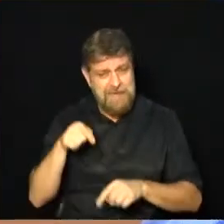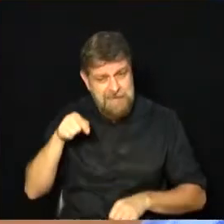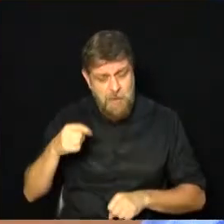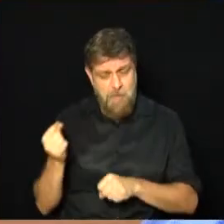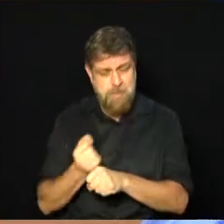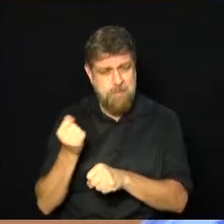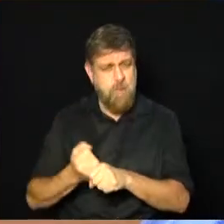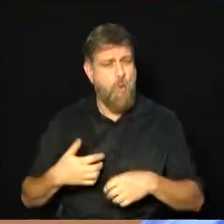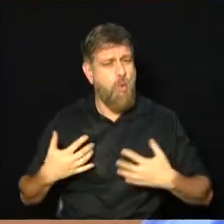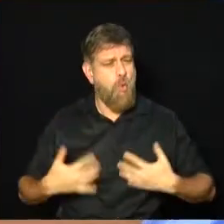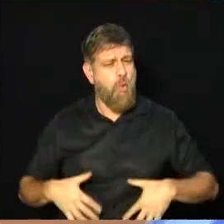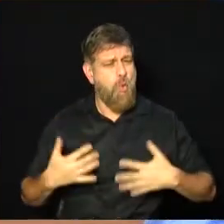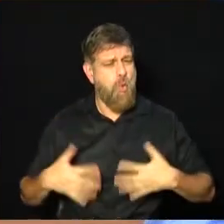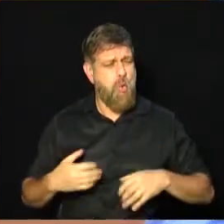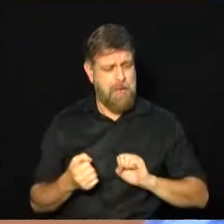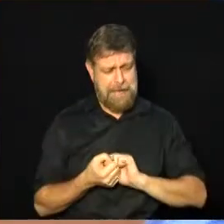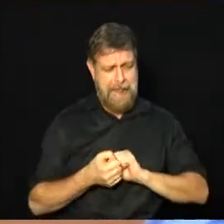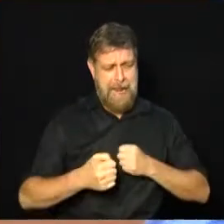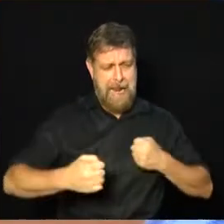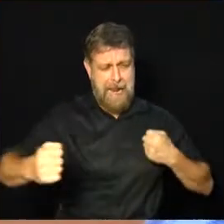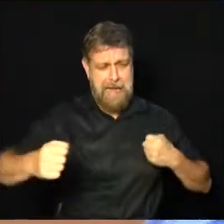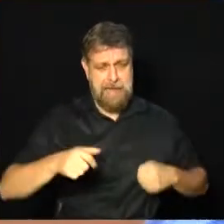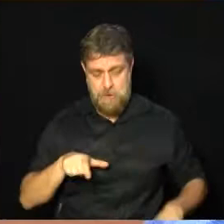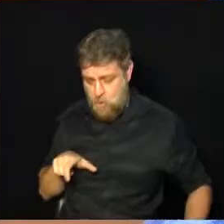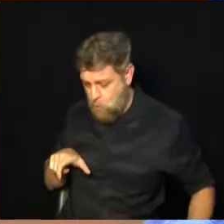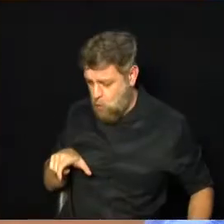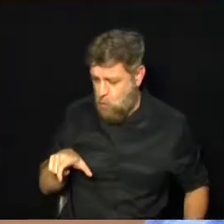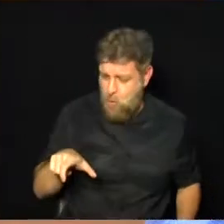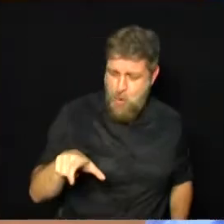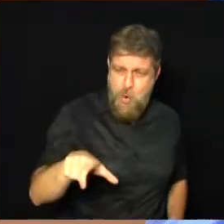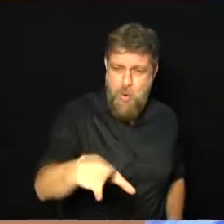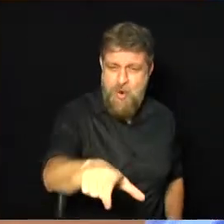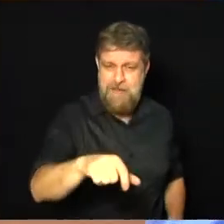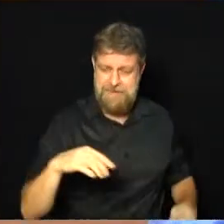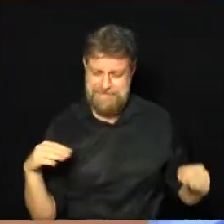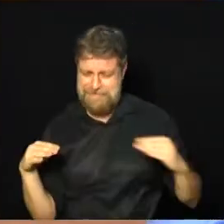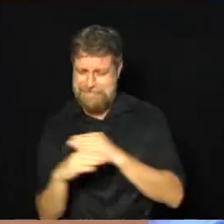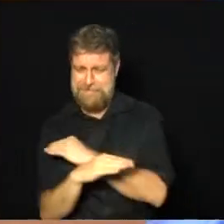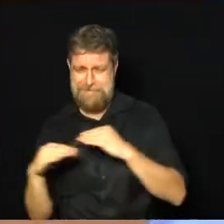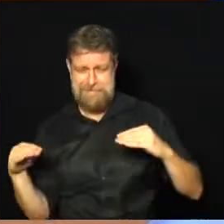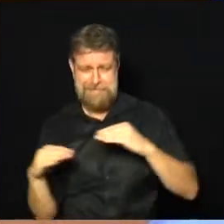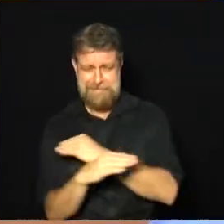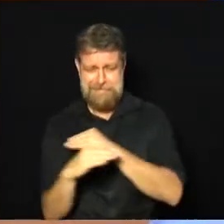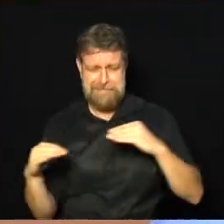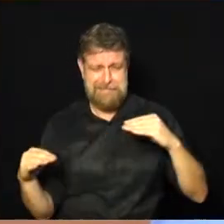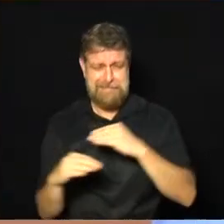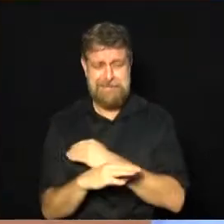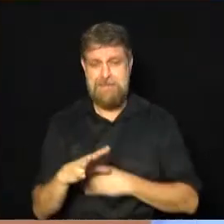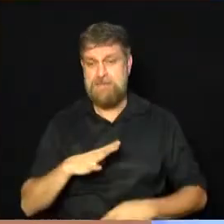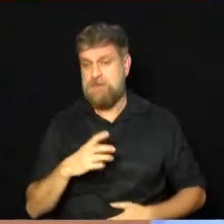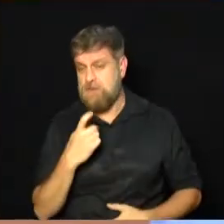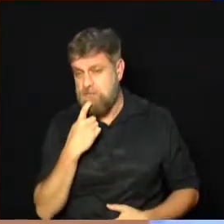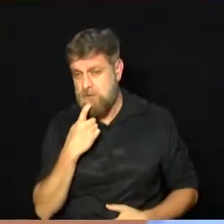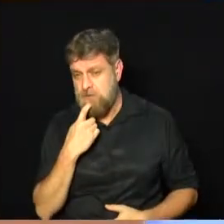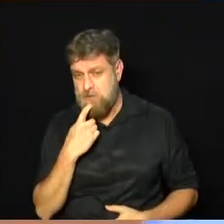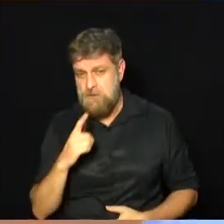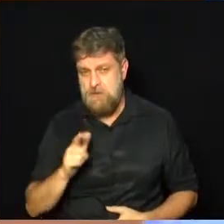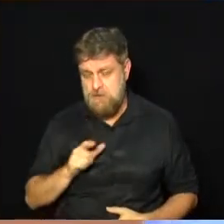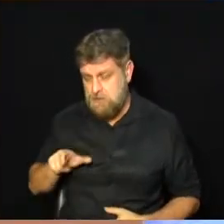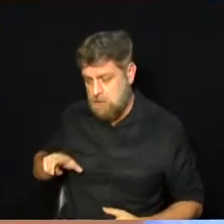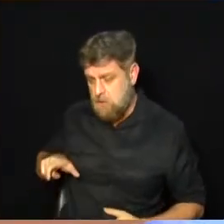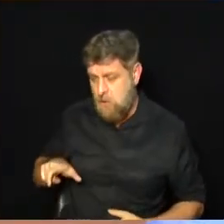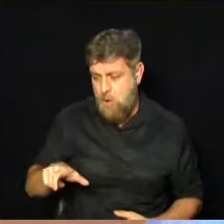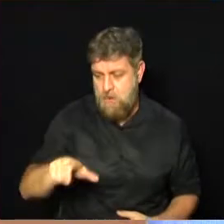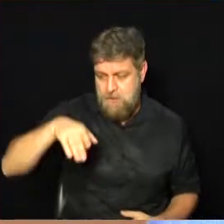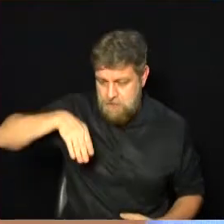dessa, nos principais corredores de trânsito, nem a de ônibus da cidade, que é o corredor John